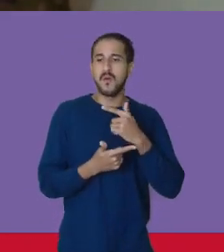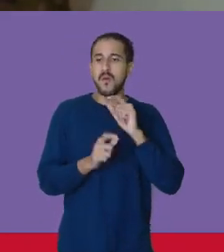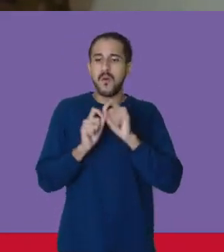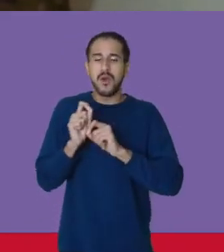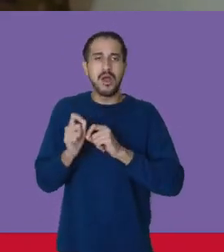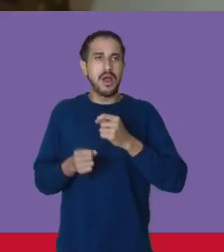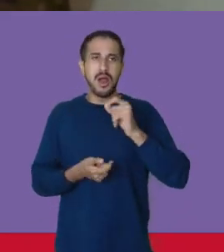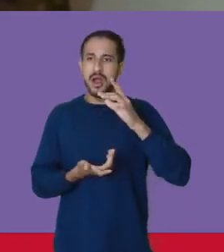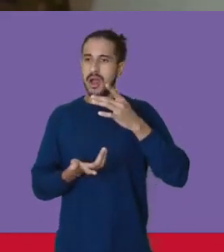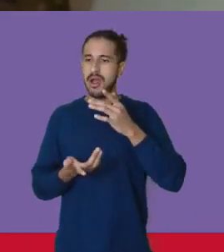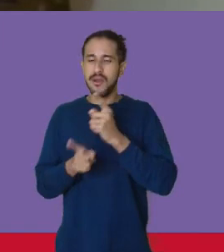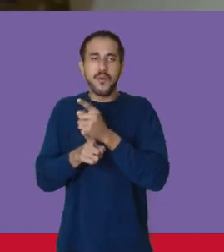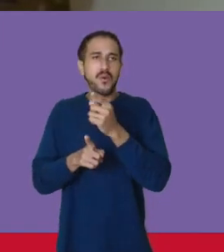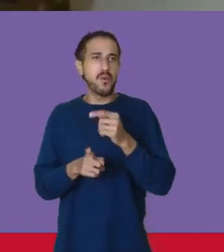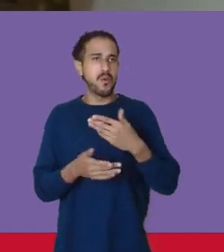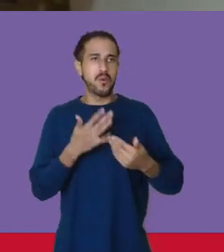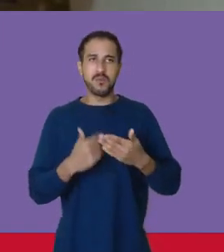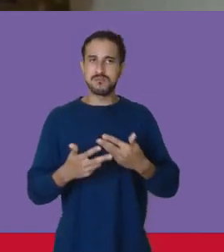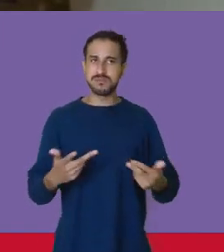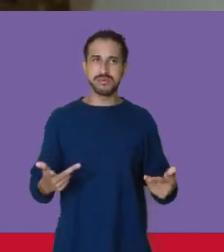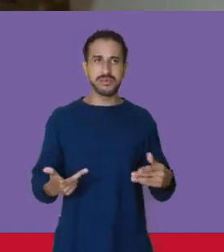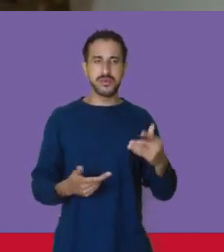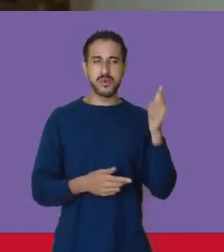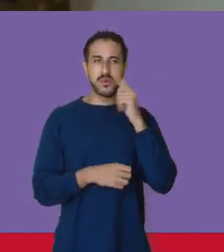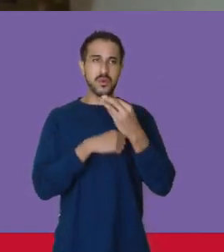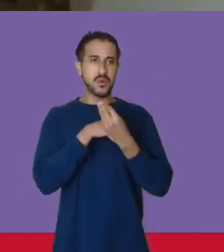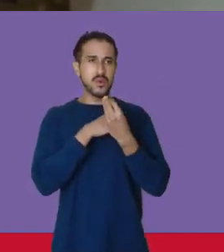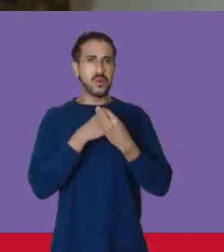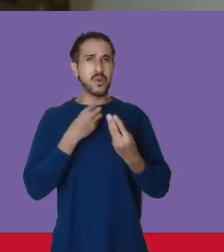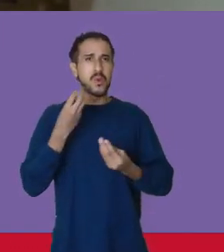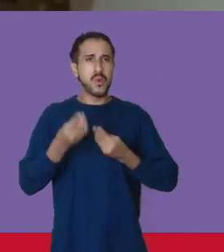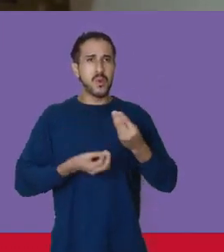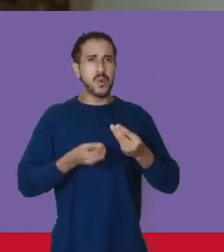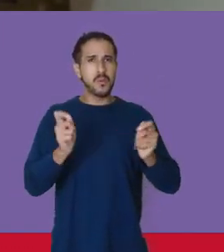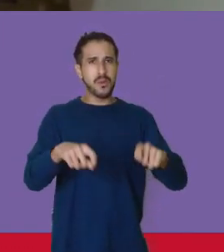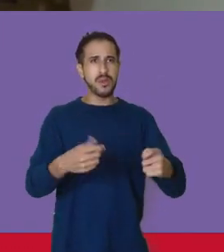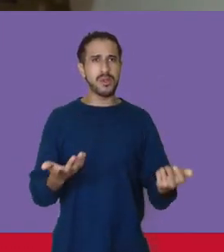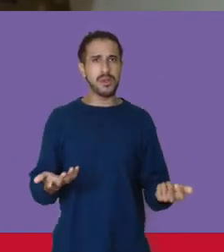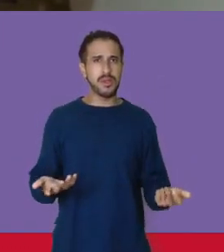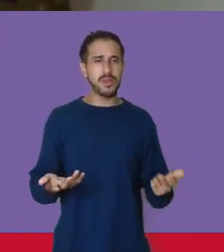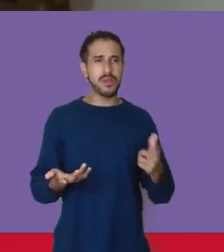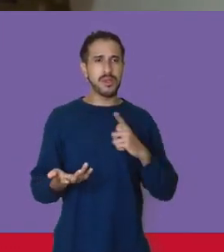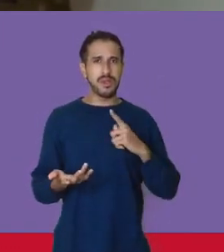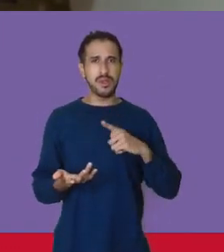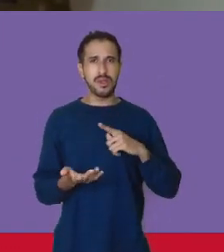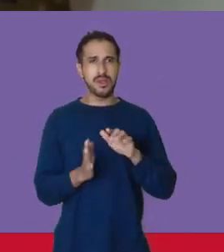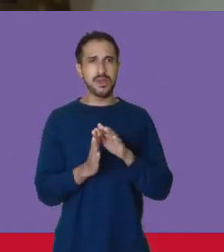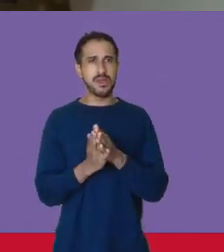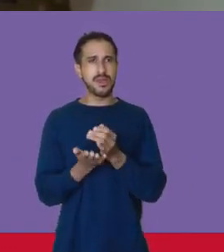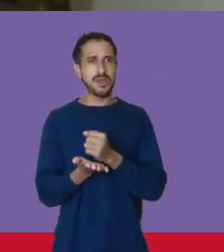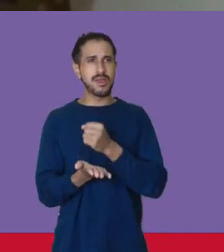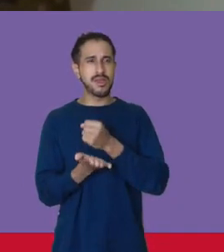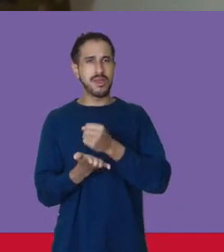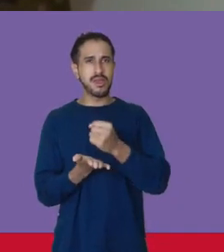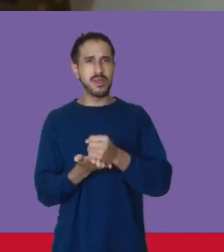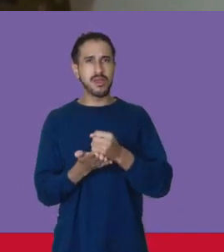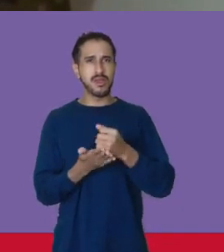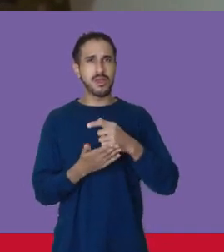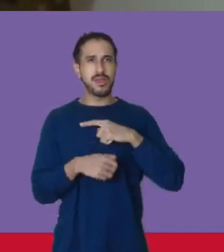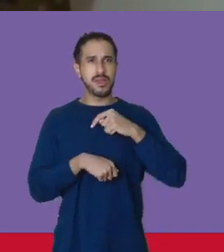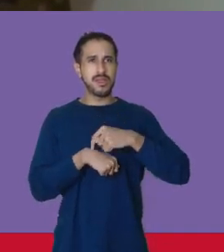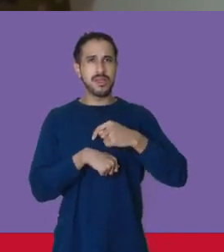encontram a cada dia para se sustentarem. Então, como é que é possível ter este registro para contar o